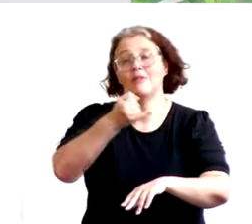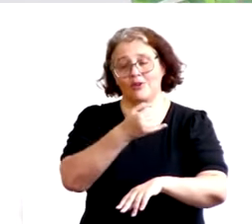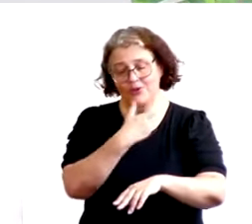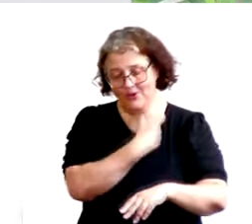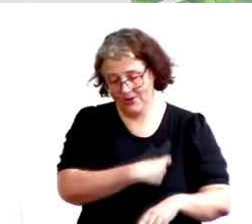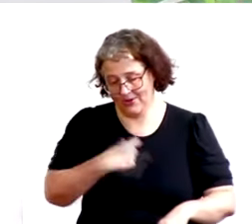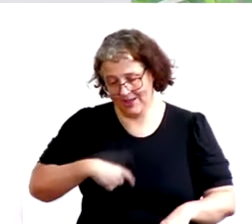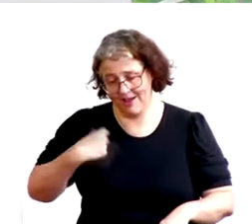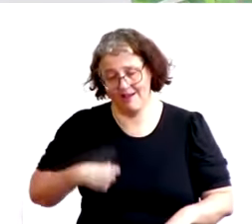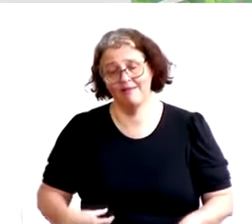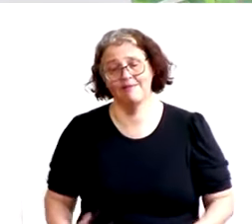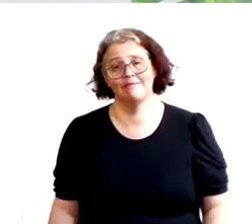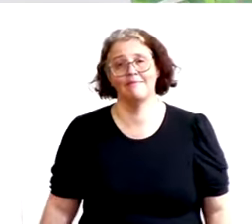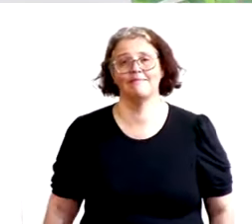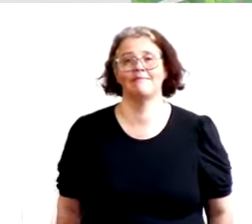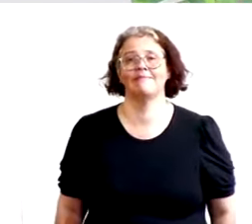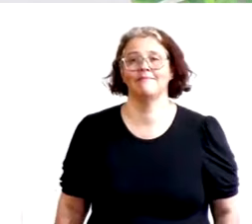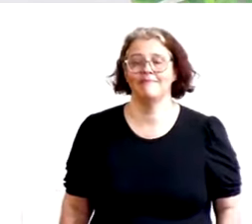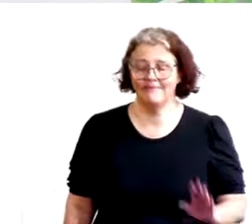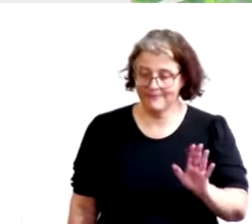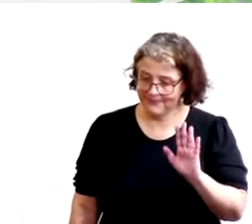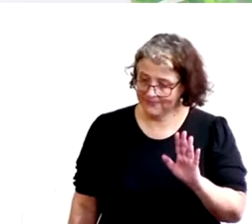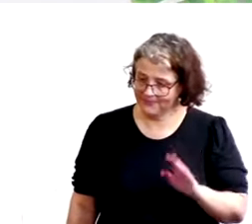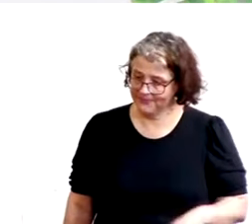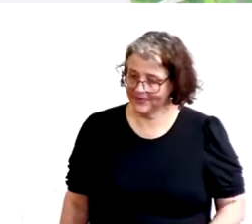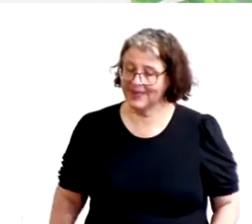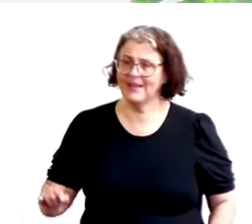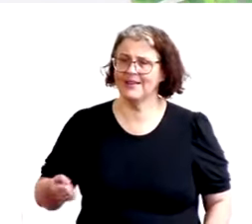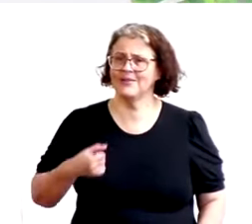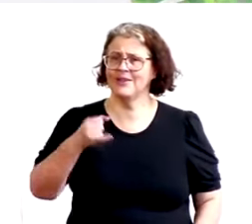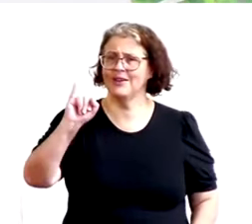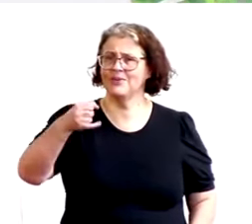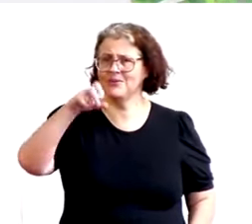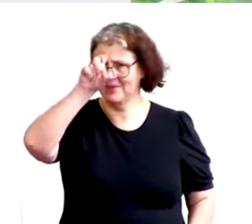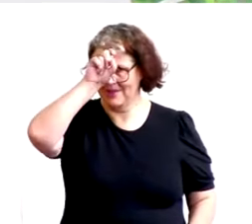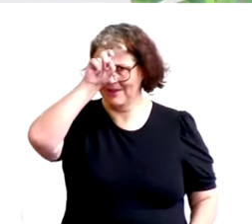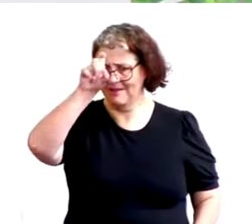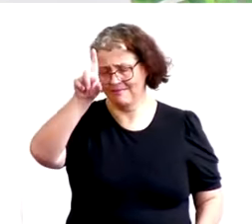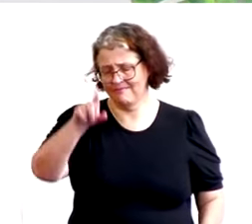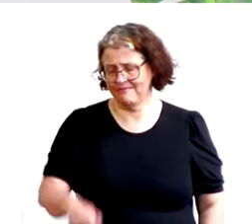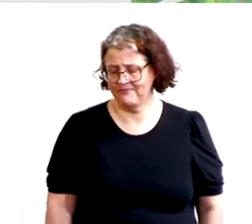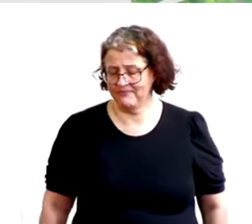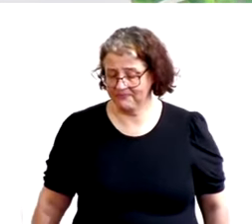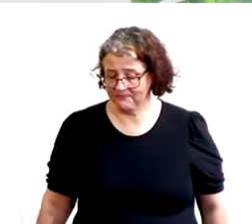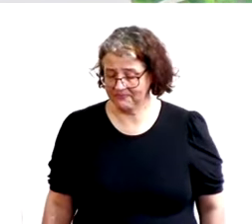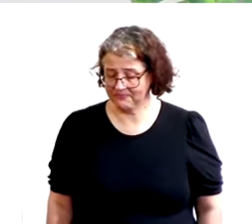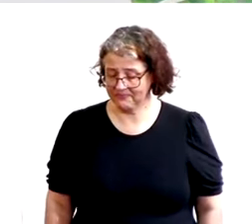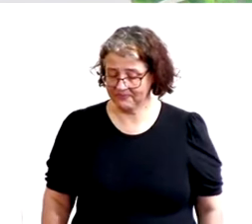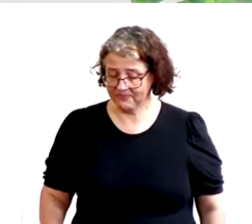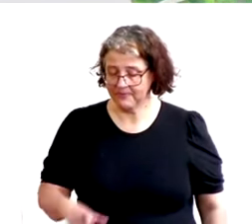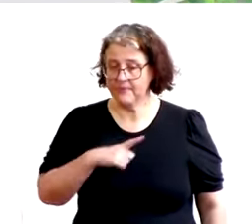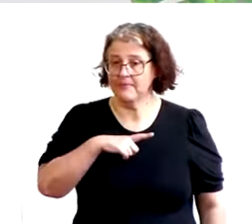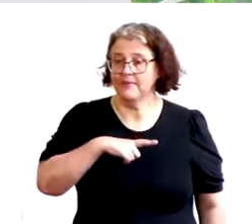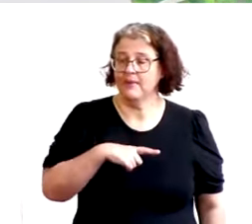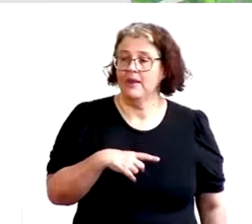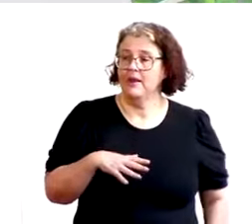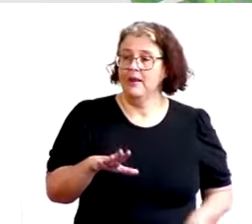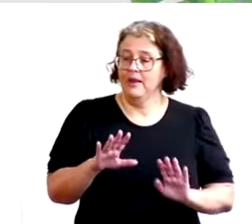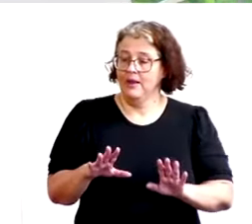trazendo a sua memória queridos o grande evento da Redenção no antigo testamento Quando Deus não